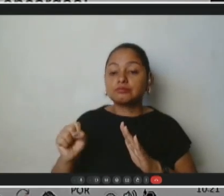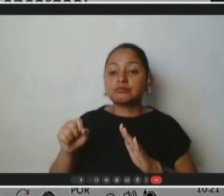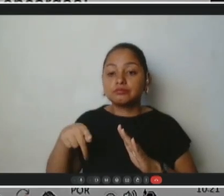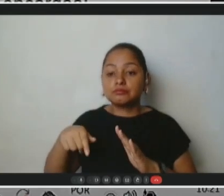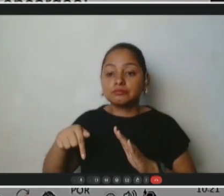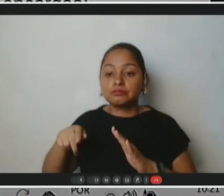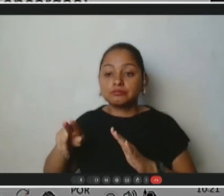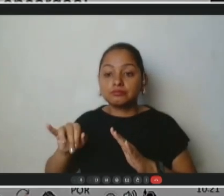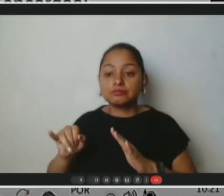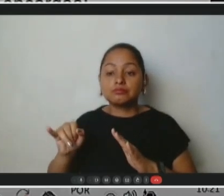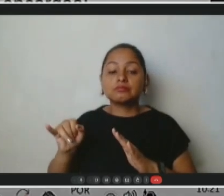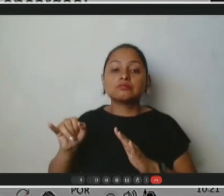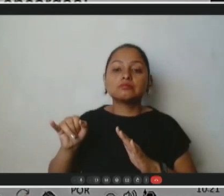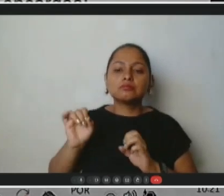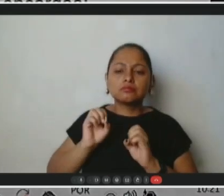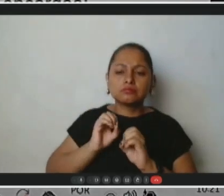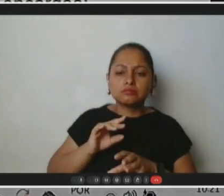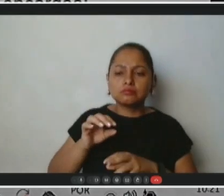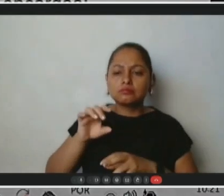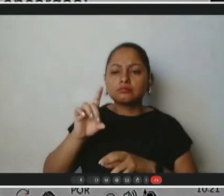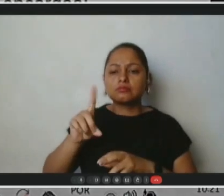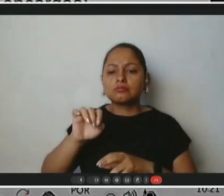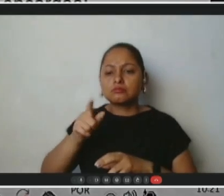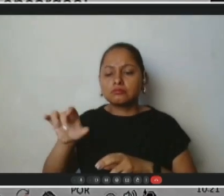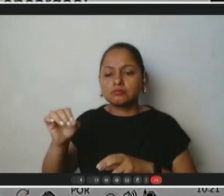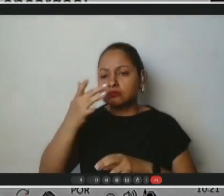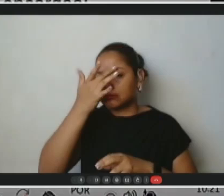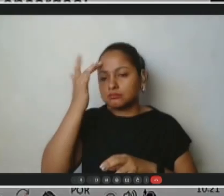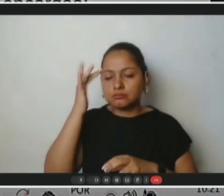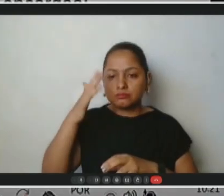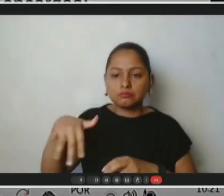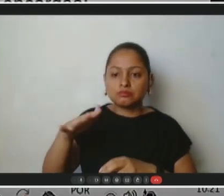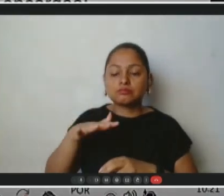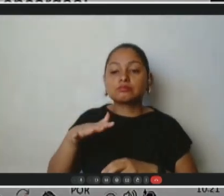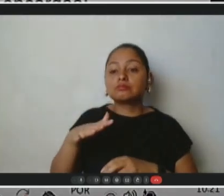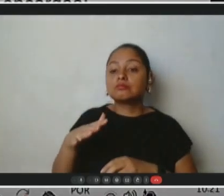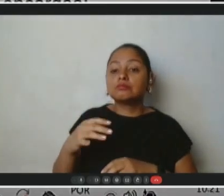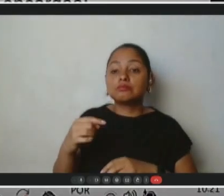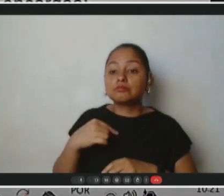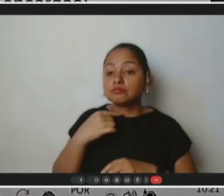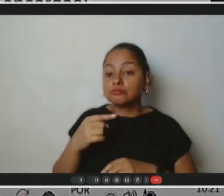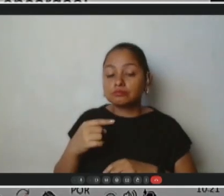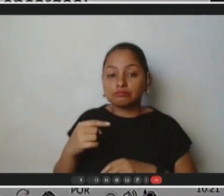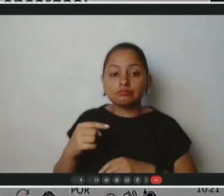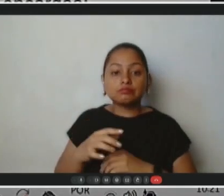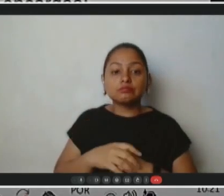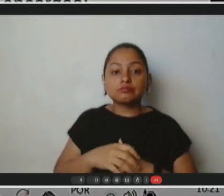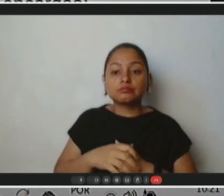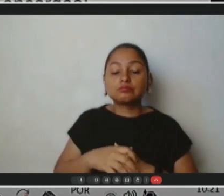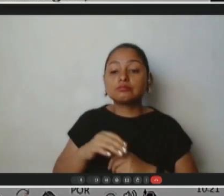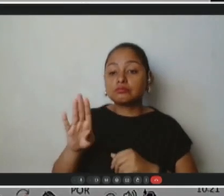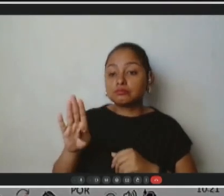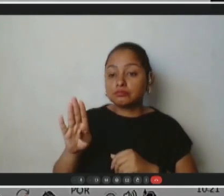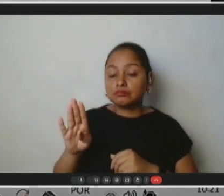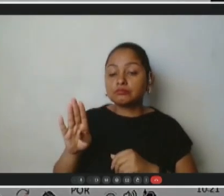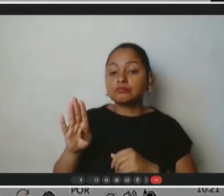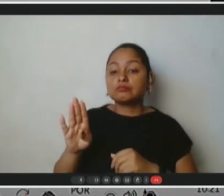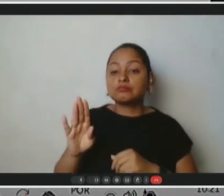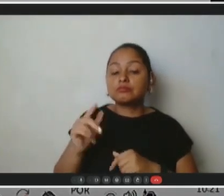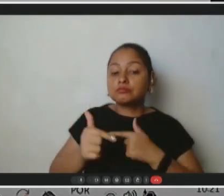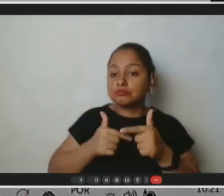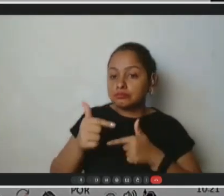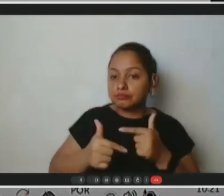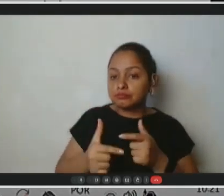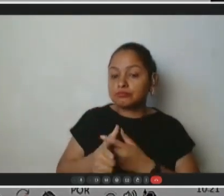as dotações para pessoal ativo, inativos e os encargos. B. Sobre o serviço da atividade